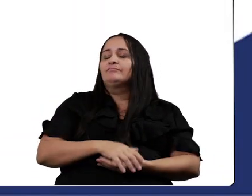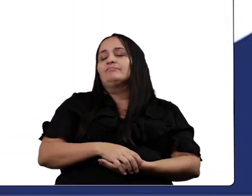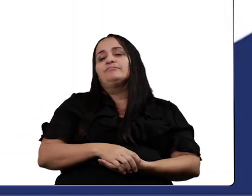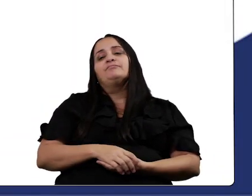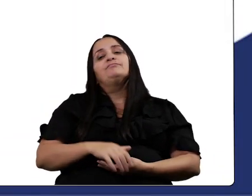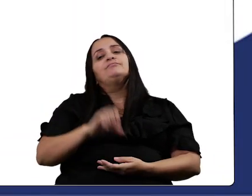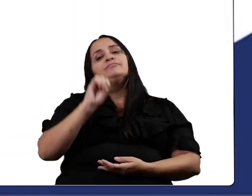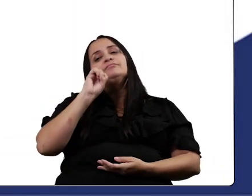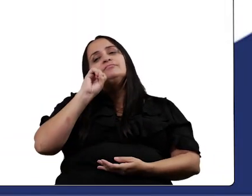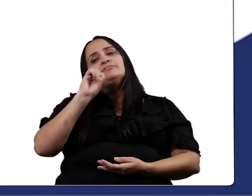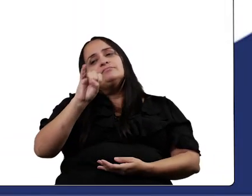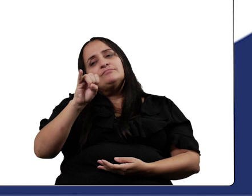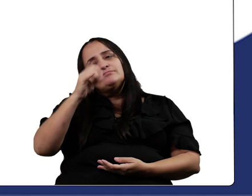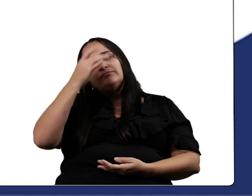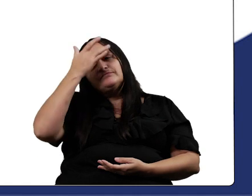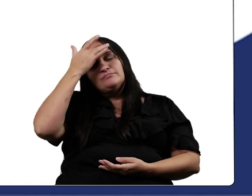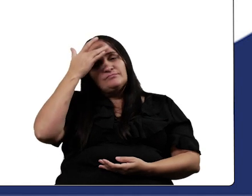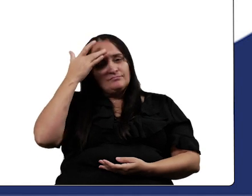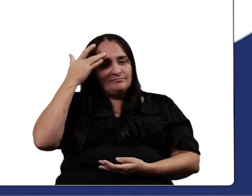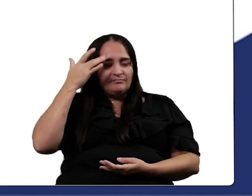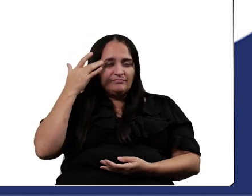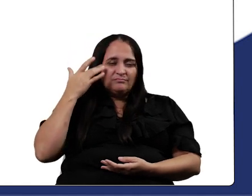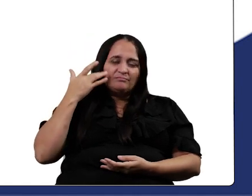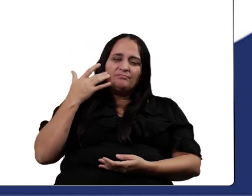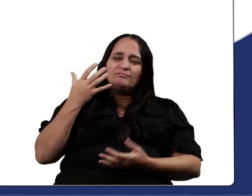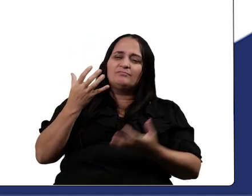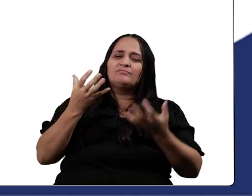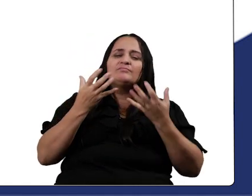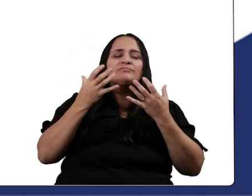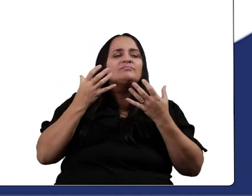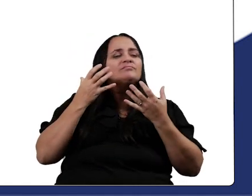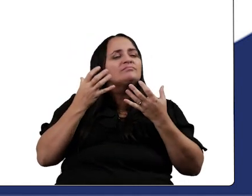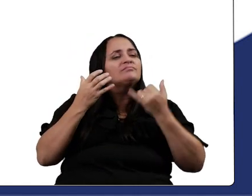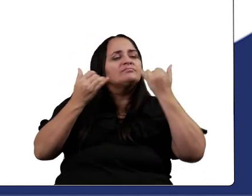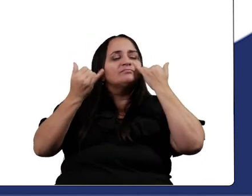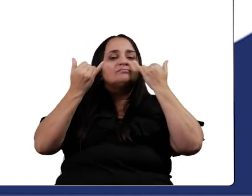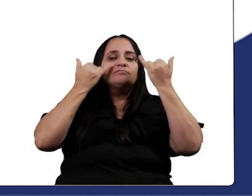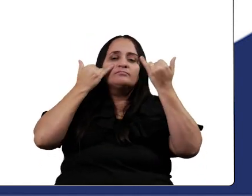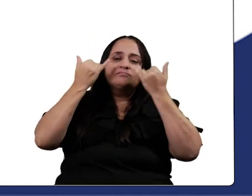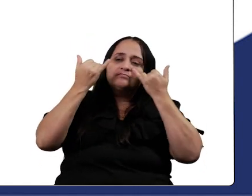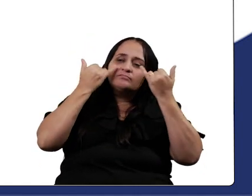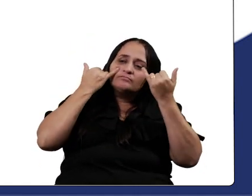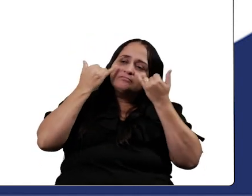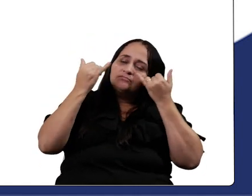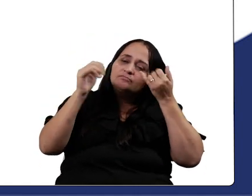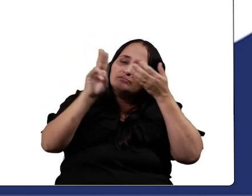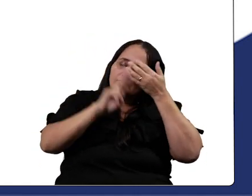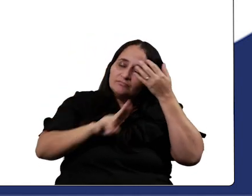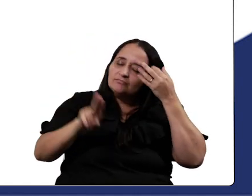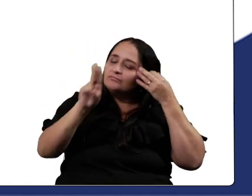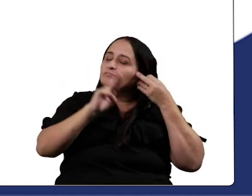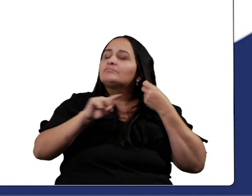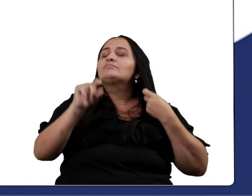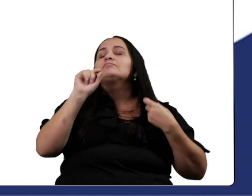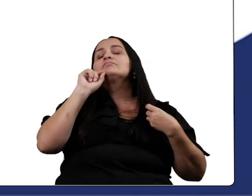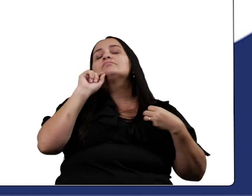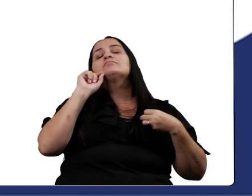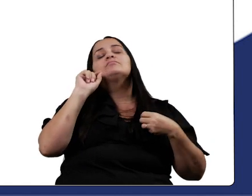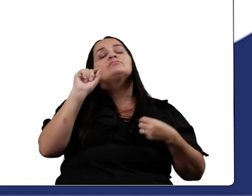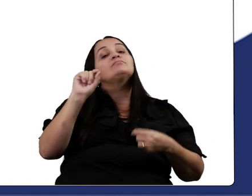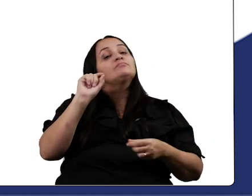uma pessoa quisesse informações sobre a campanha publicitária, ela usaria o quê? Ela